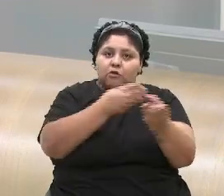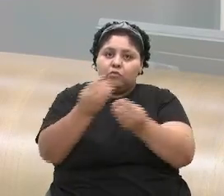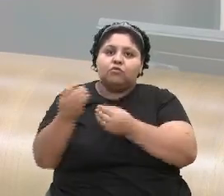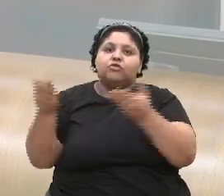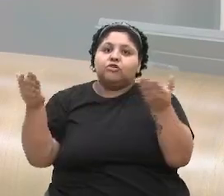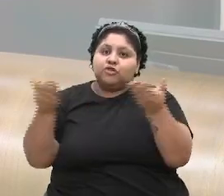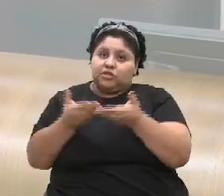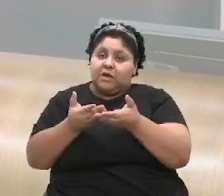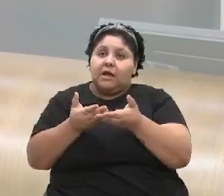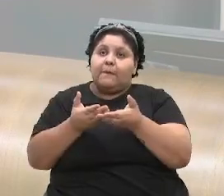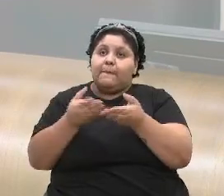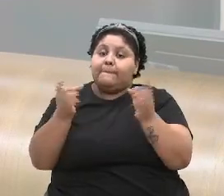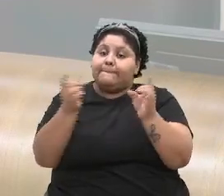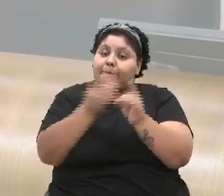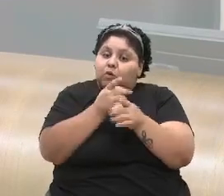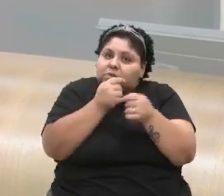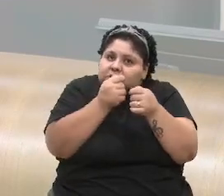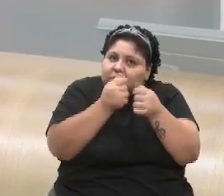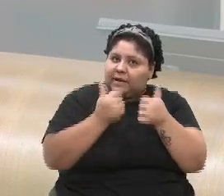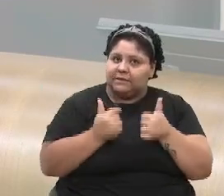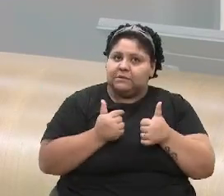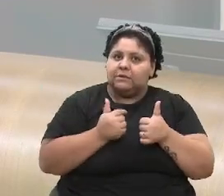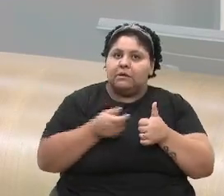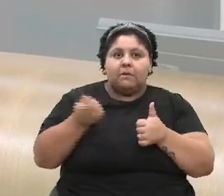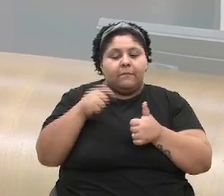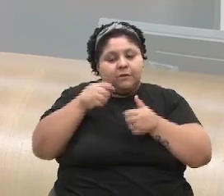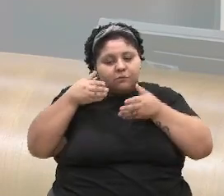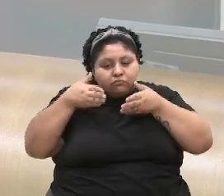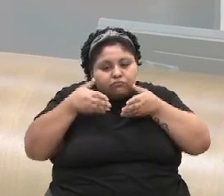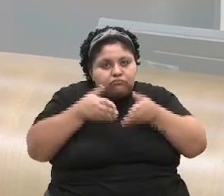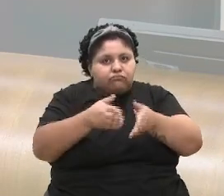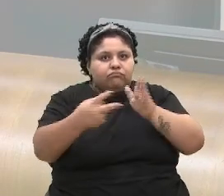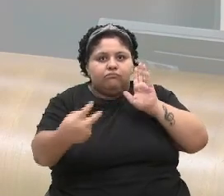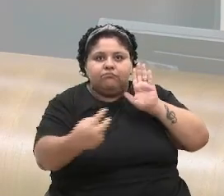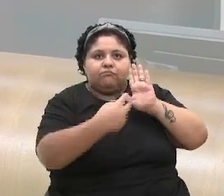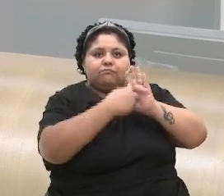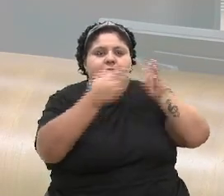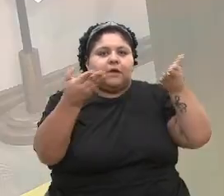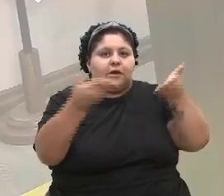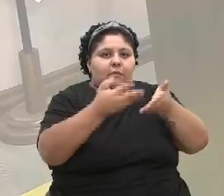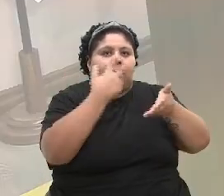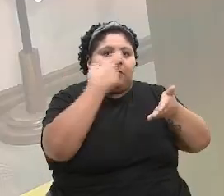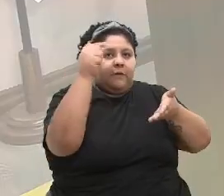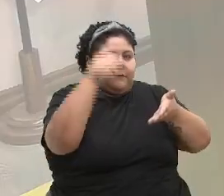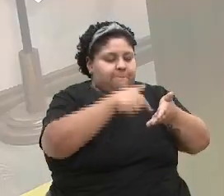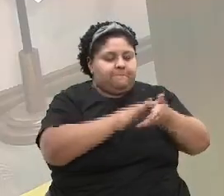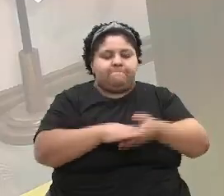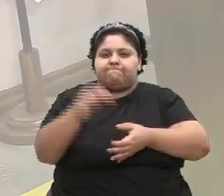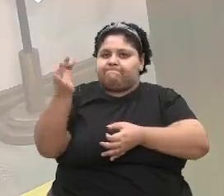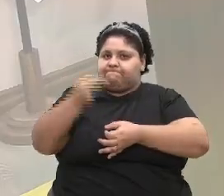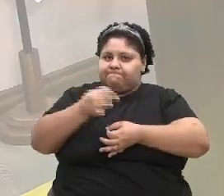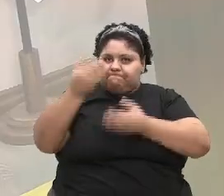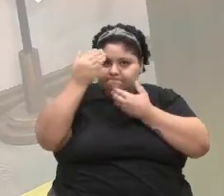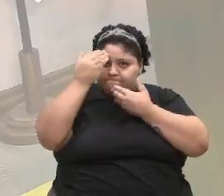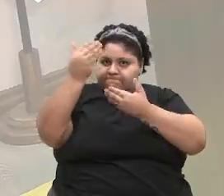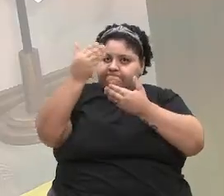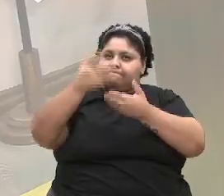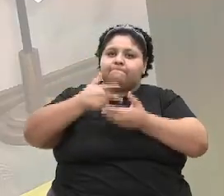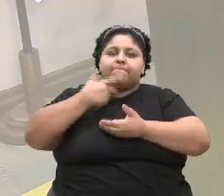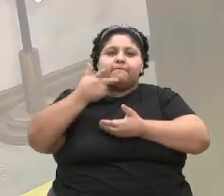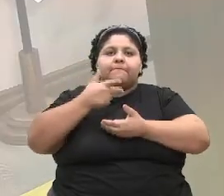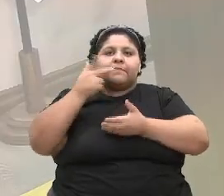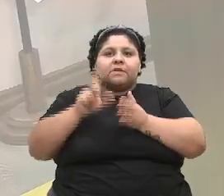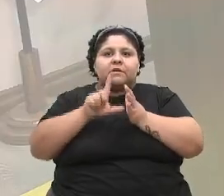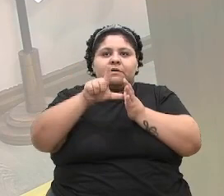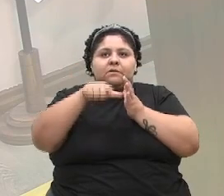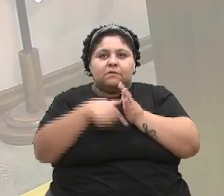bem encaminhadas. Né? O que a gente precisa é seguir alertando como o senhor está fazendo aqui nesse momento. Perfeito, obrigado pela contribuição. E seguindo